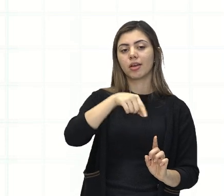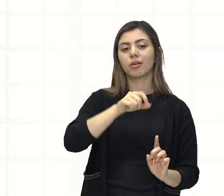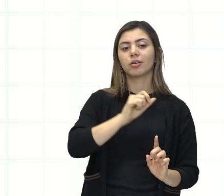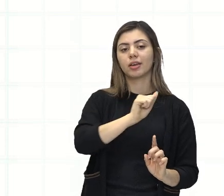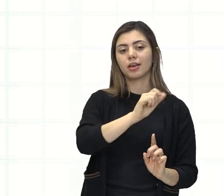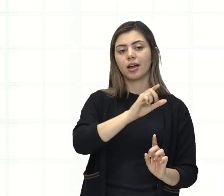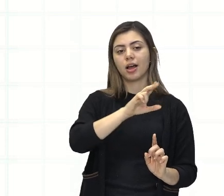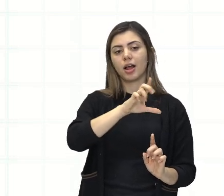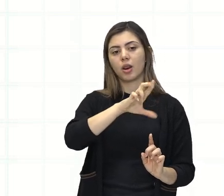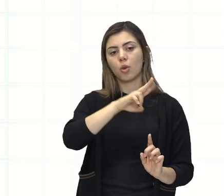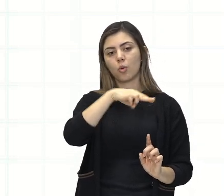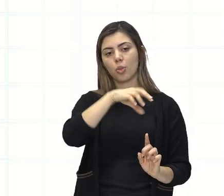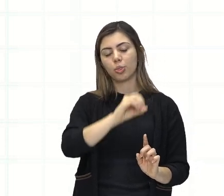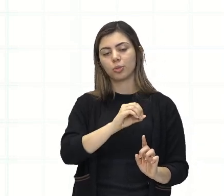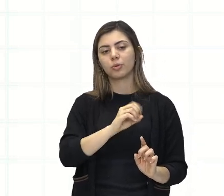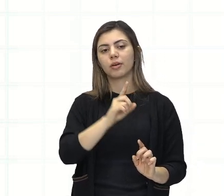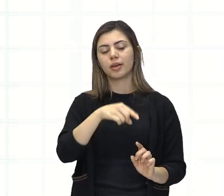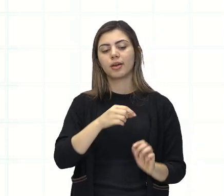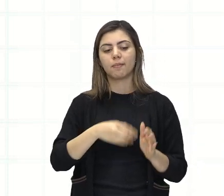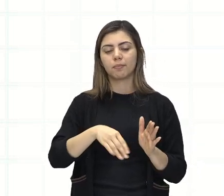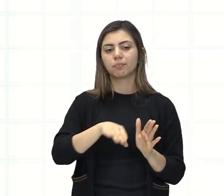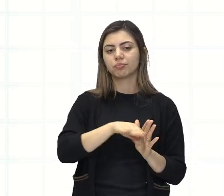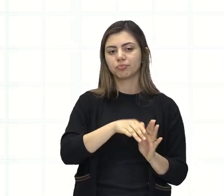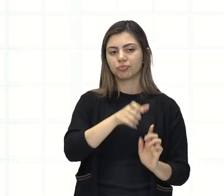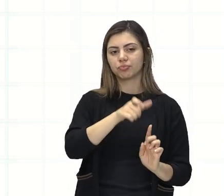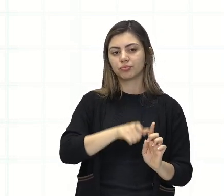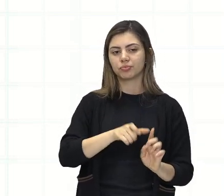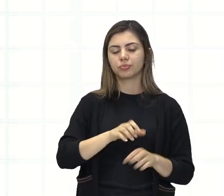né? Então, sujeito simples, certo?